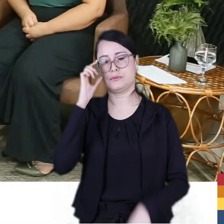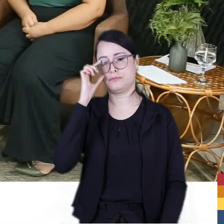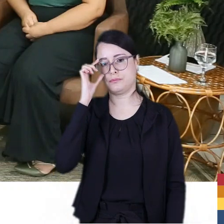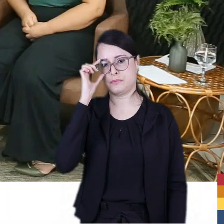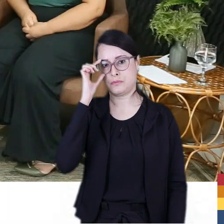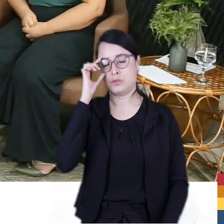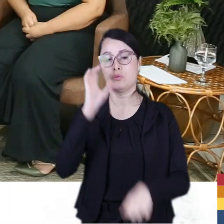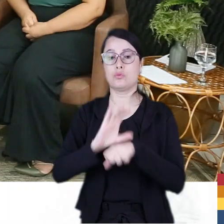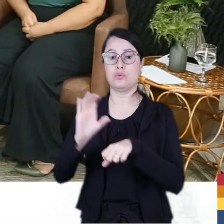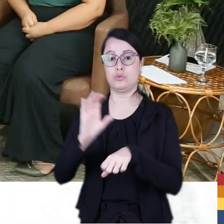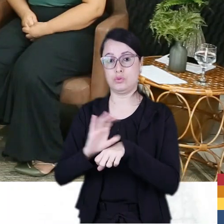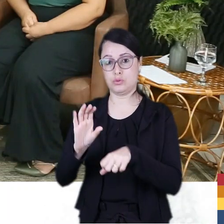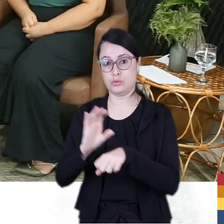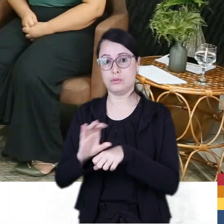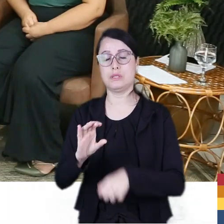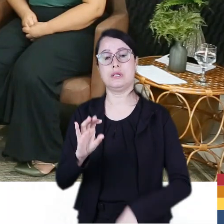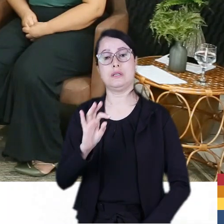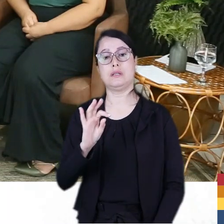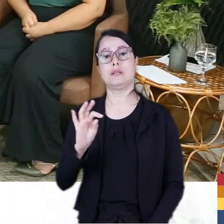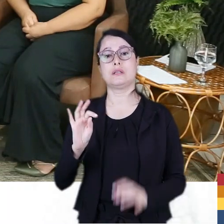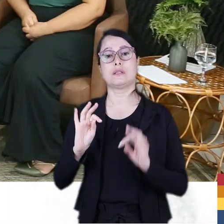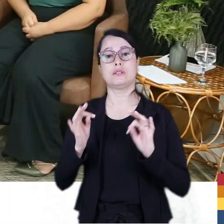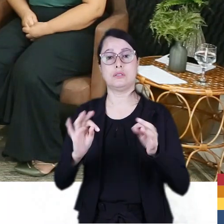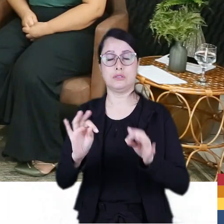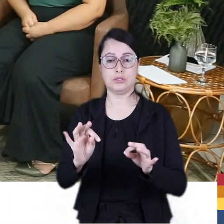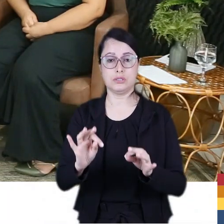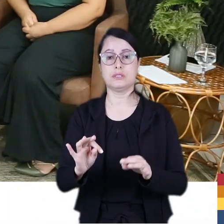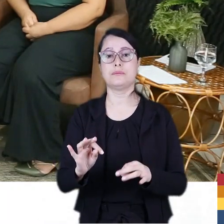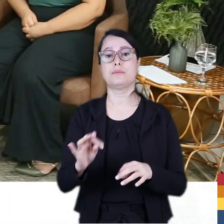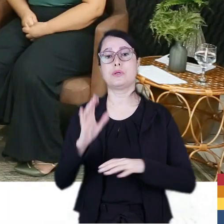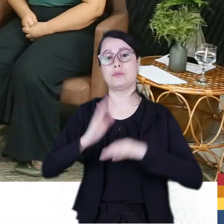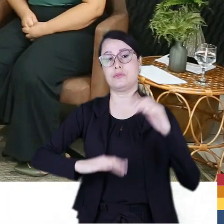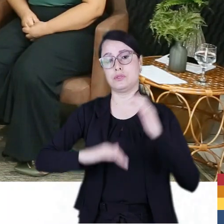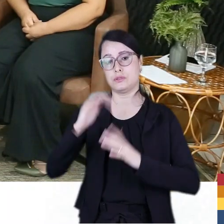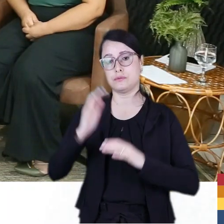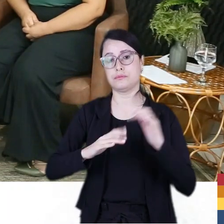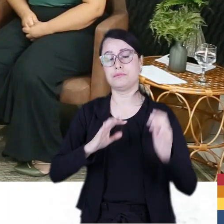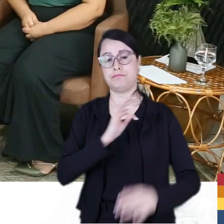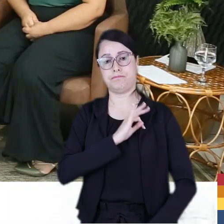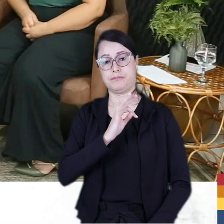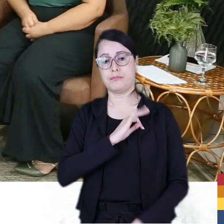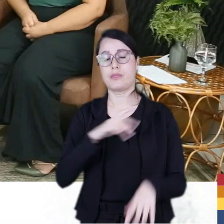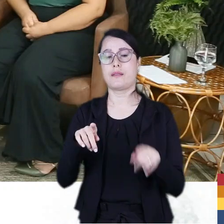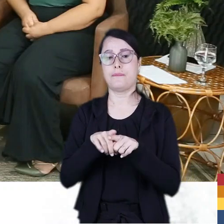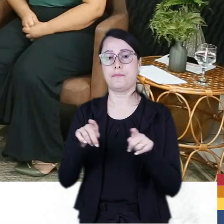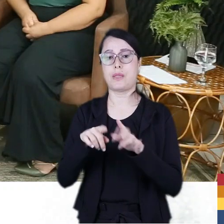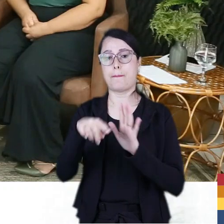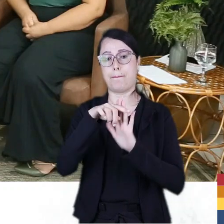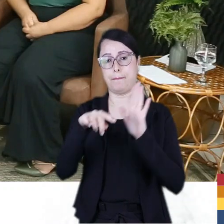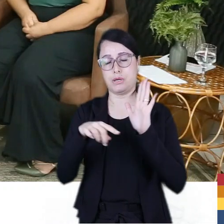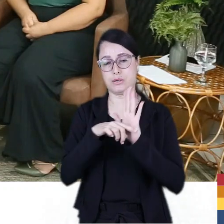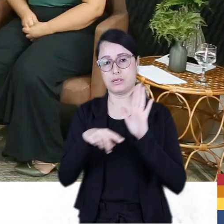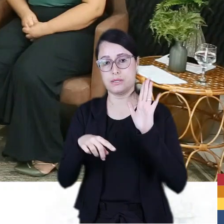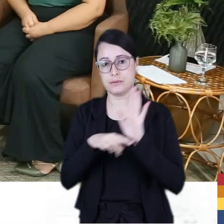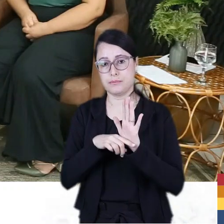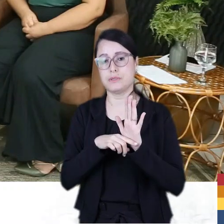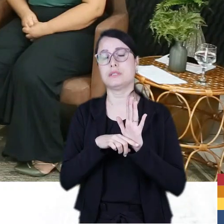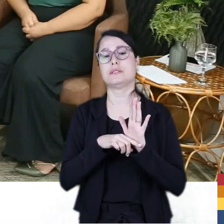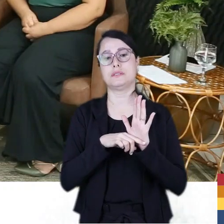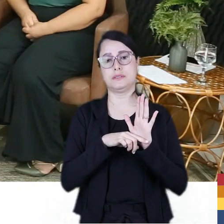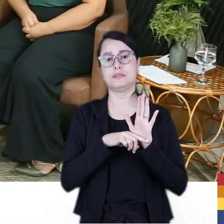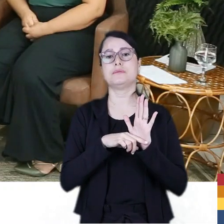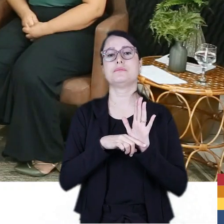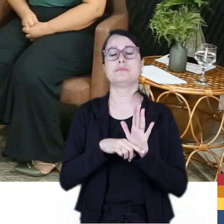de uma determinada região mas eles podem ser submetidos a uma certificação do MEC bom os cursos de